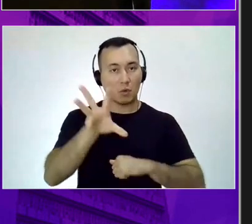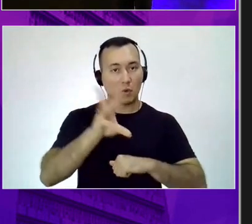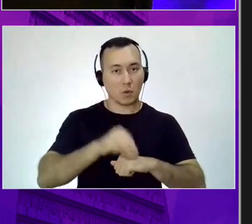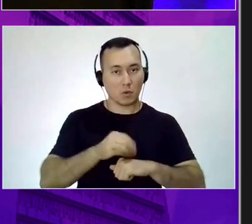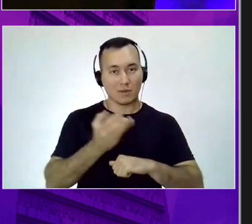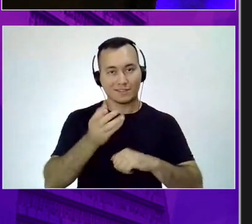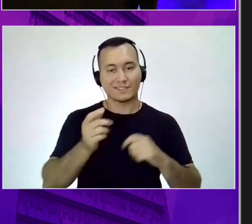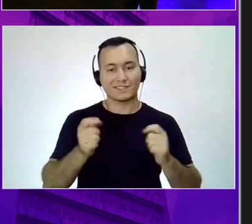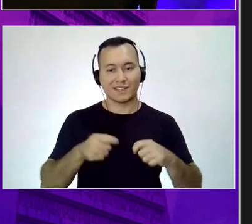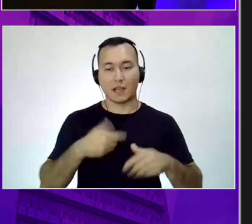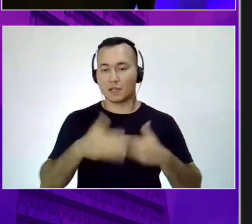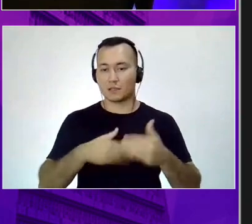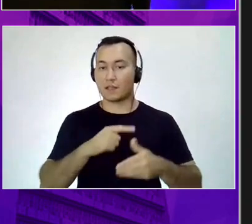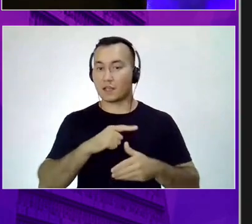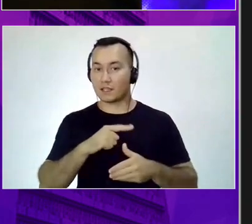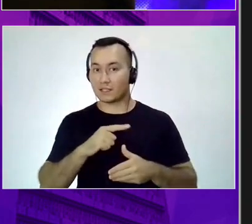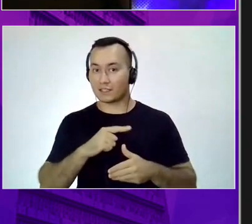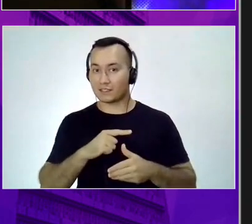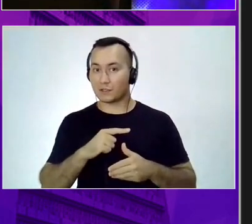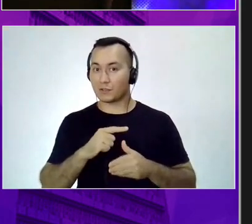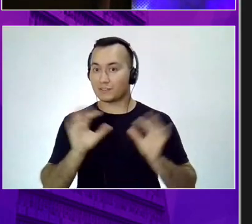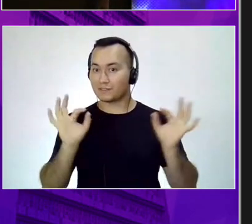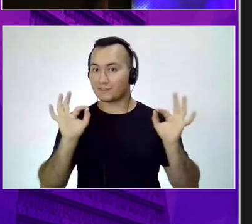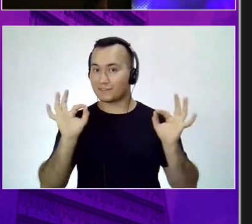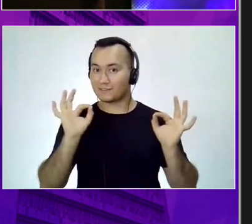surpresinha aí para vocês. Boa?